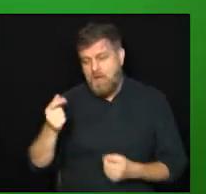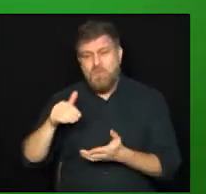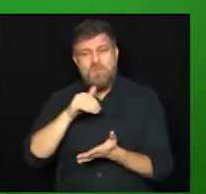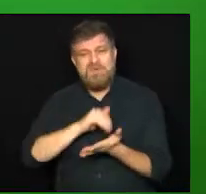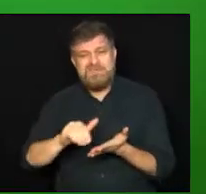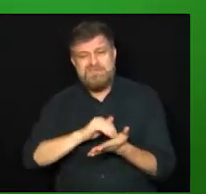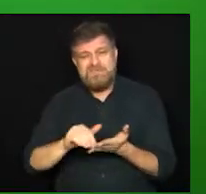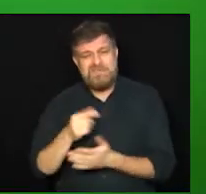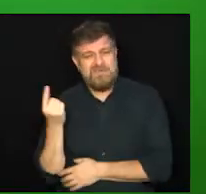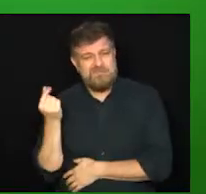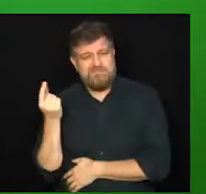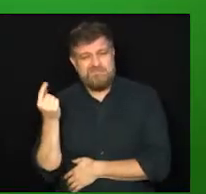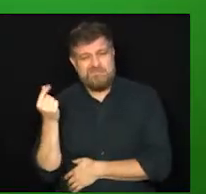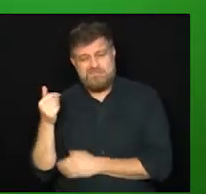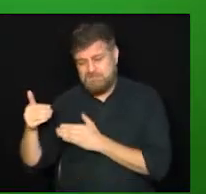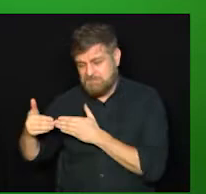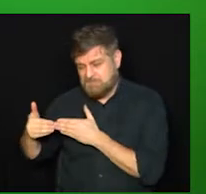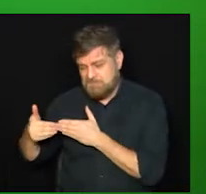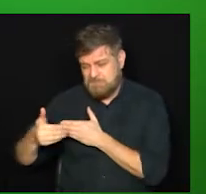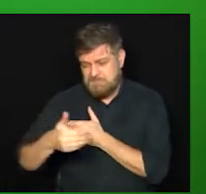finanças, a partir daquela data,